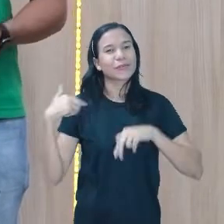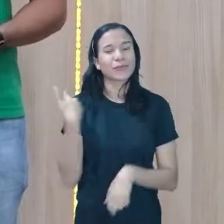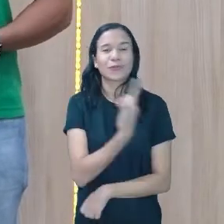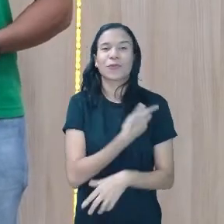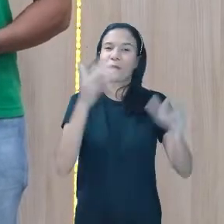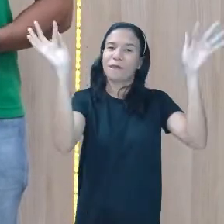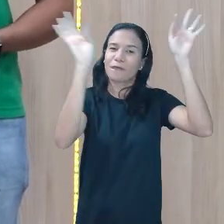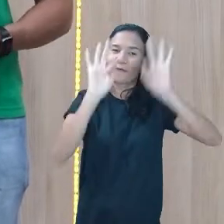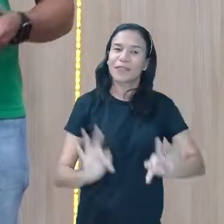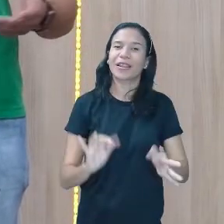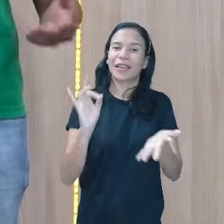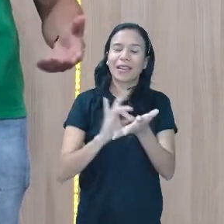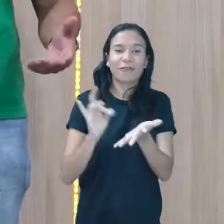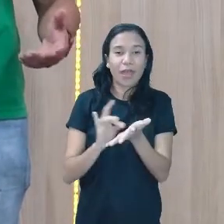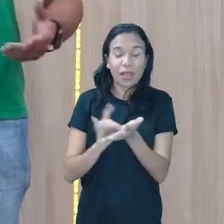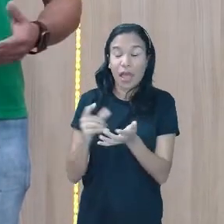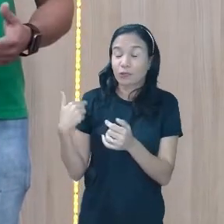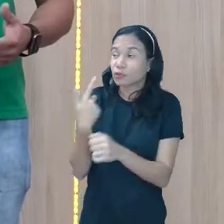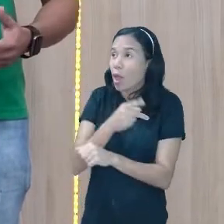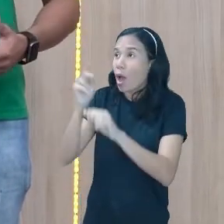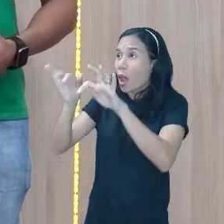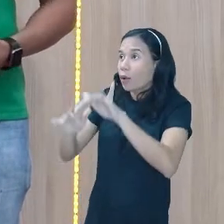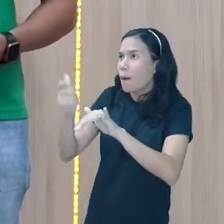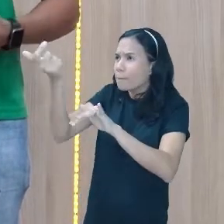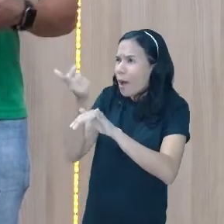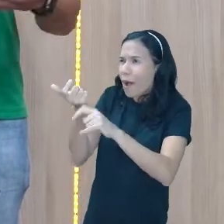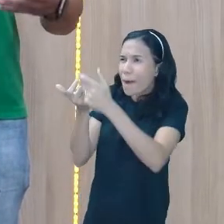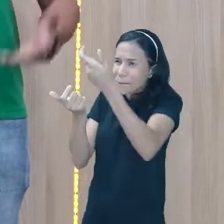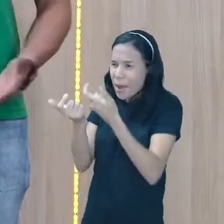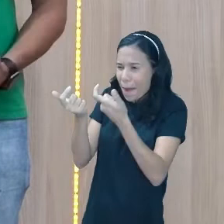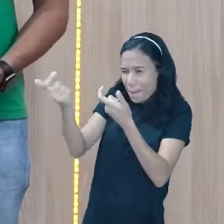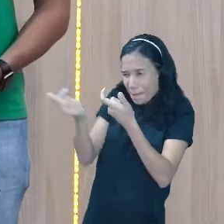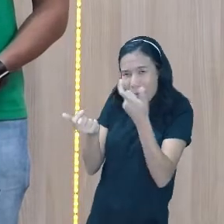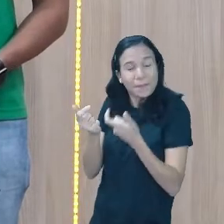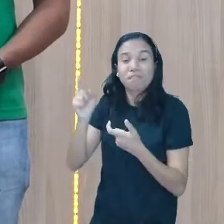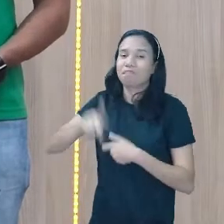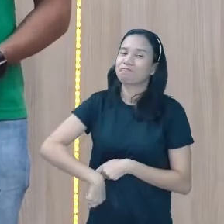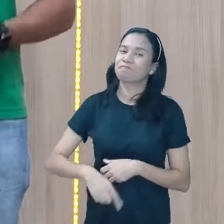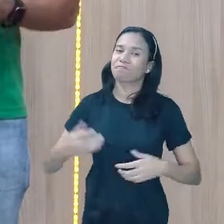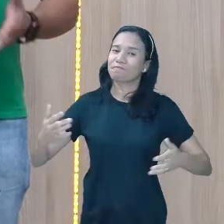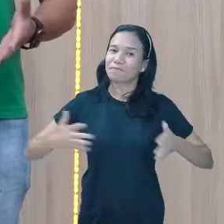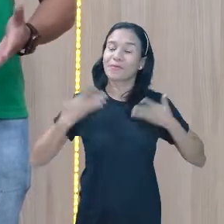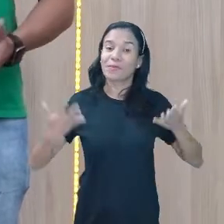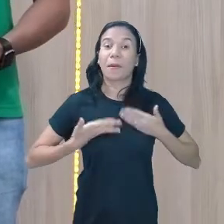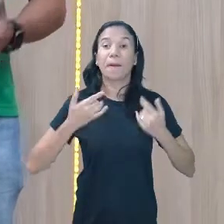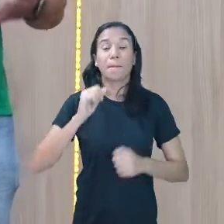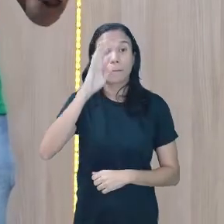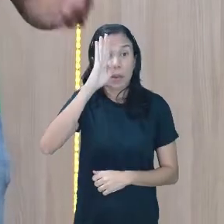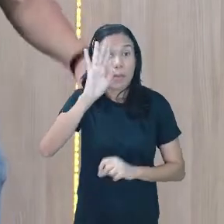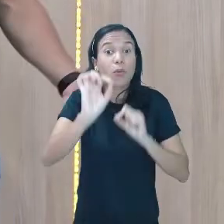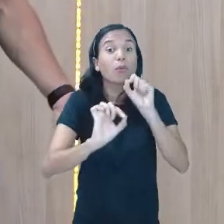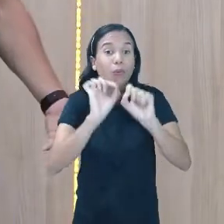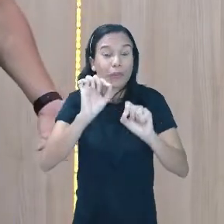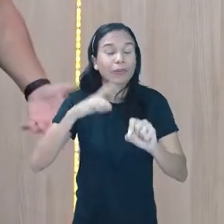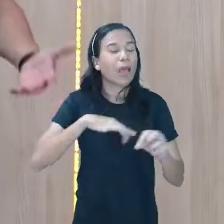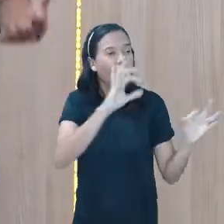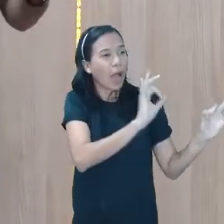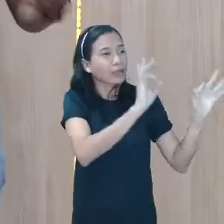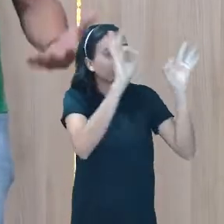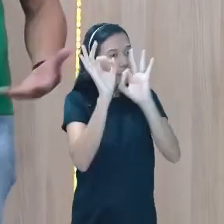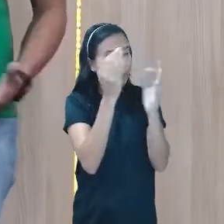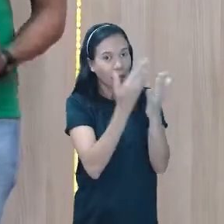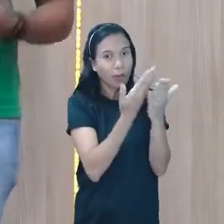bastante feliz com cada comentário que vocês fazem, é a indicação aí de que vocês, primeiro, estão assistindo a